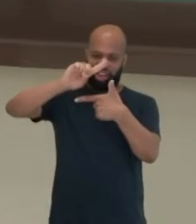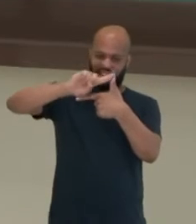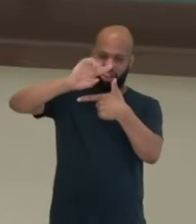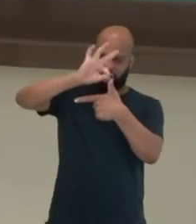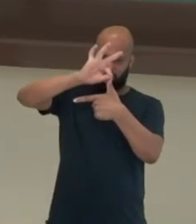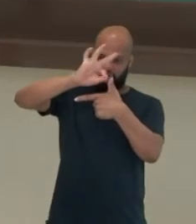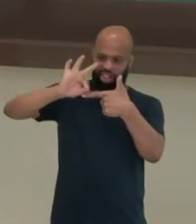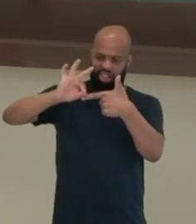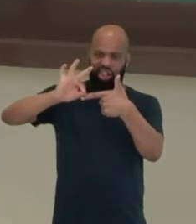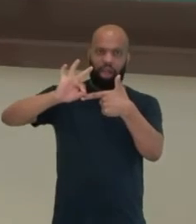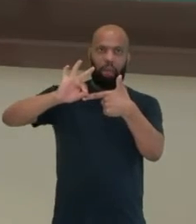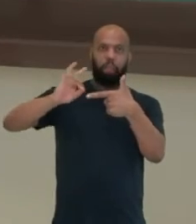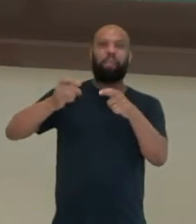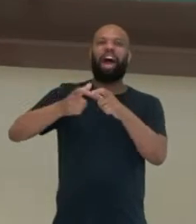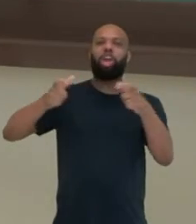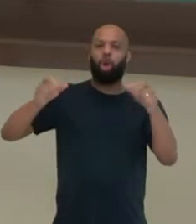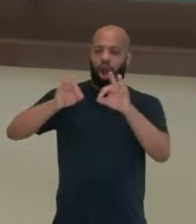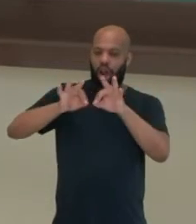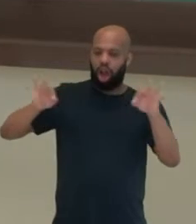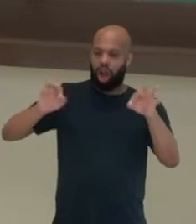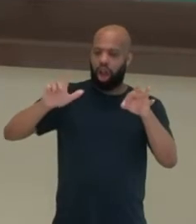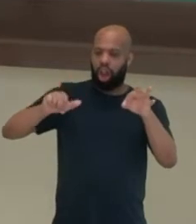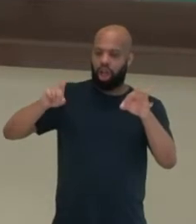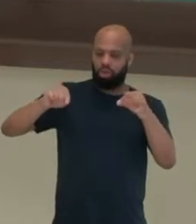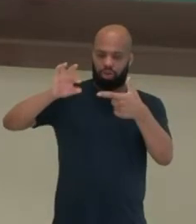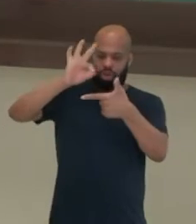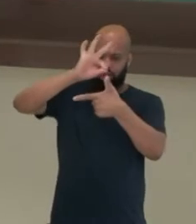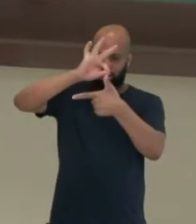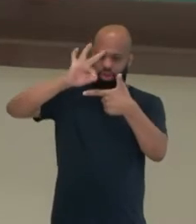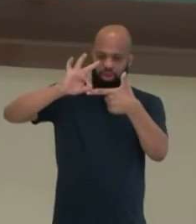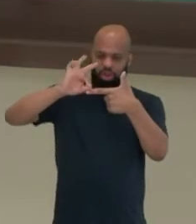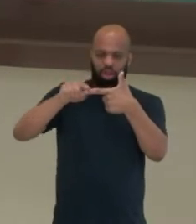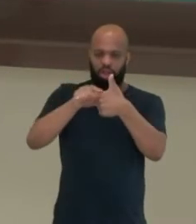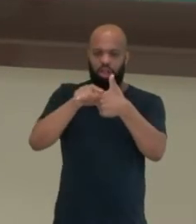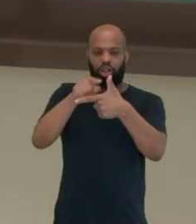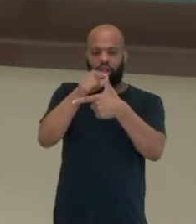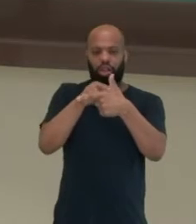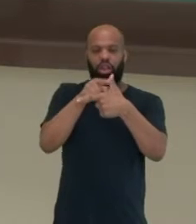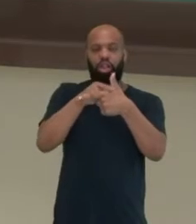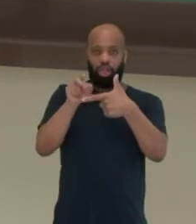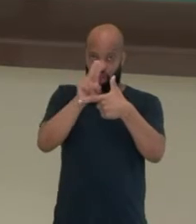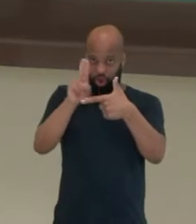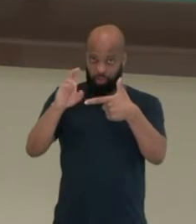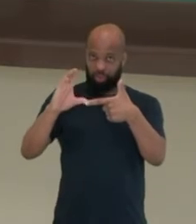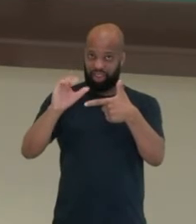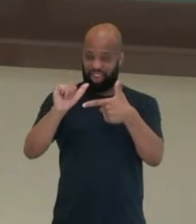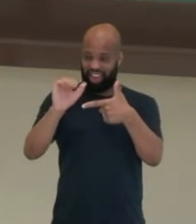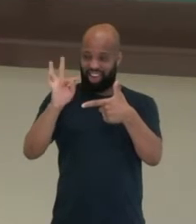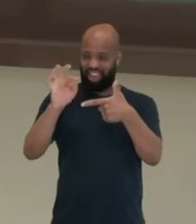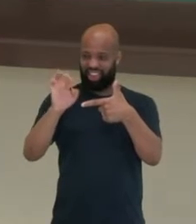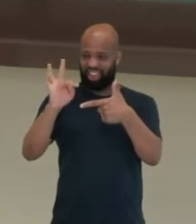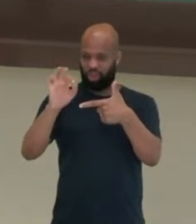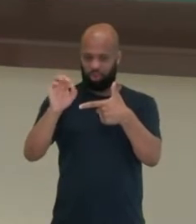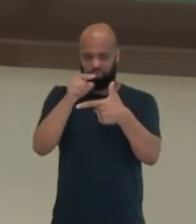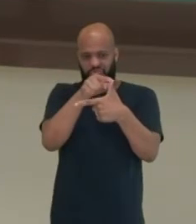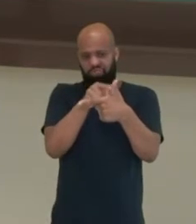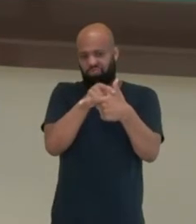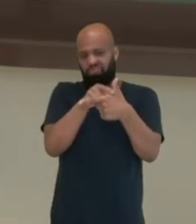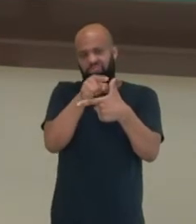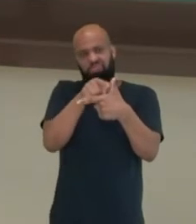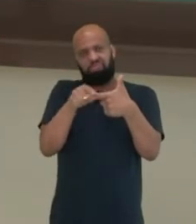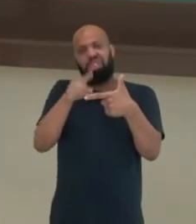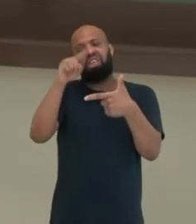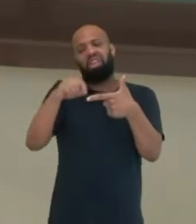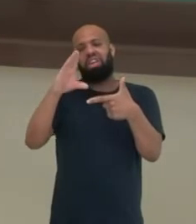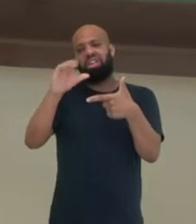o maior lado dentro de um triângulo retângulo. E os outros dois lados se chamam catetos, tanto faz como tanto fez um ou outro,